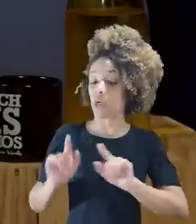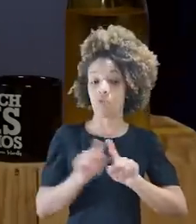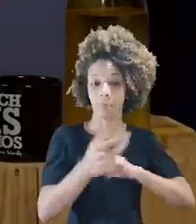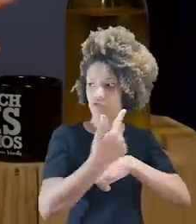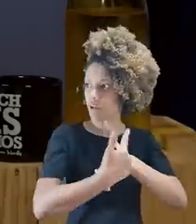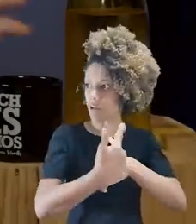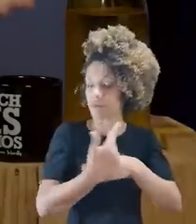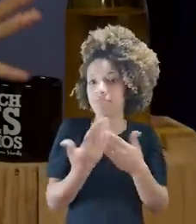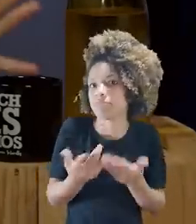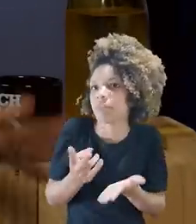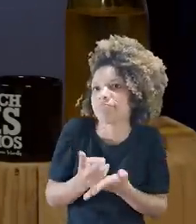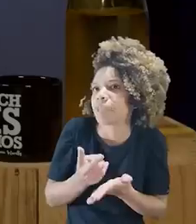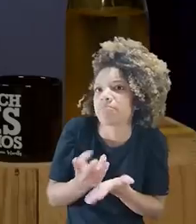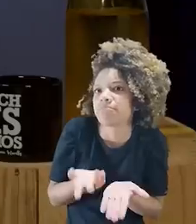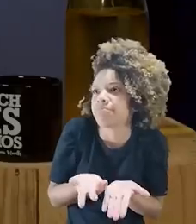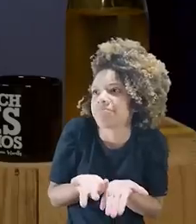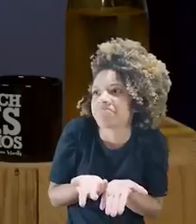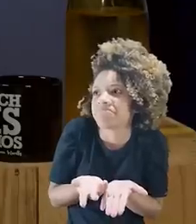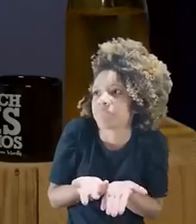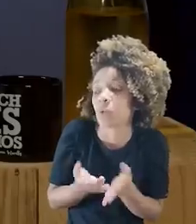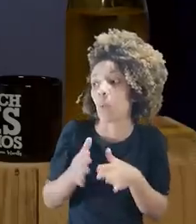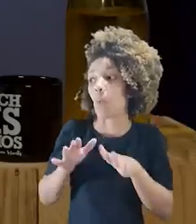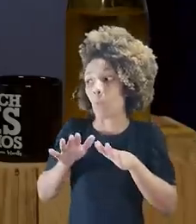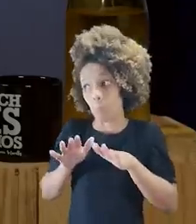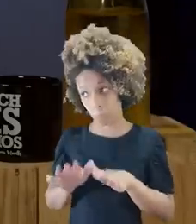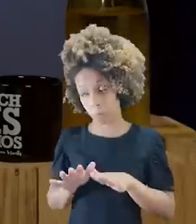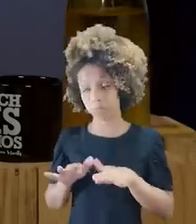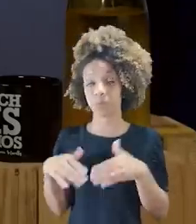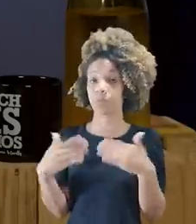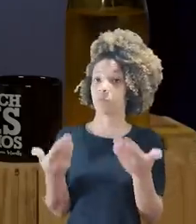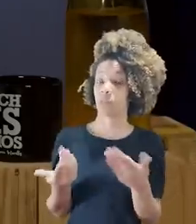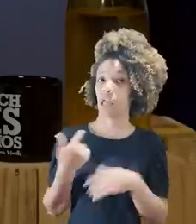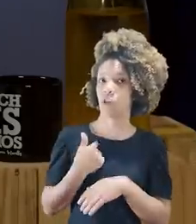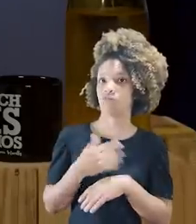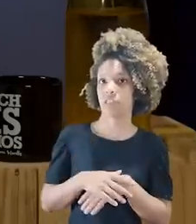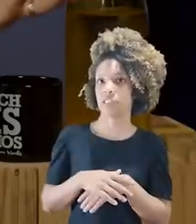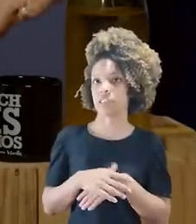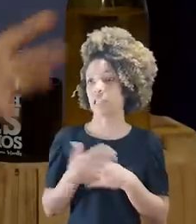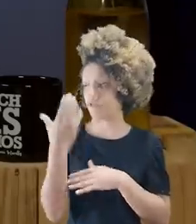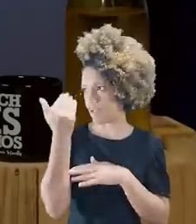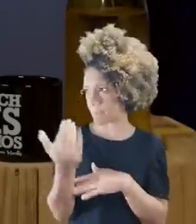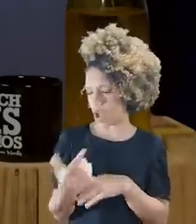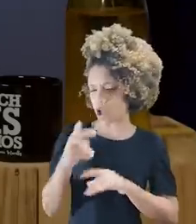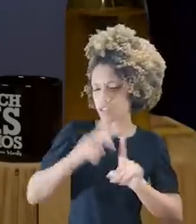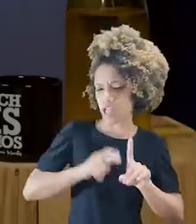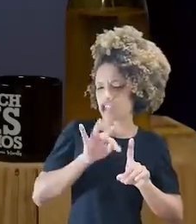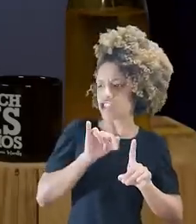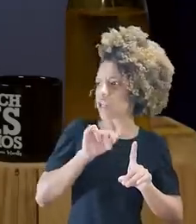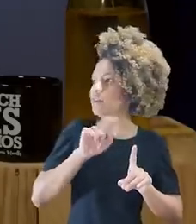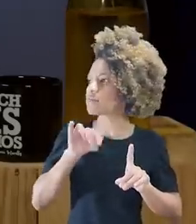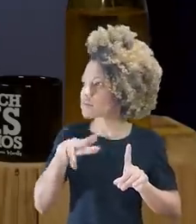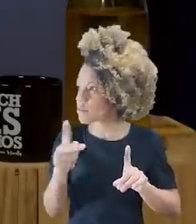de câmera então eu sempre ah quando eu fiquei né famosa com a personagem Tiazinha